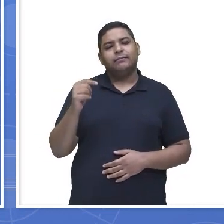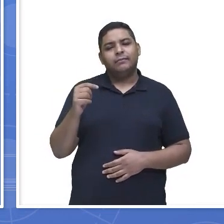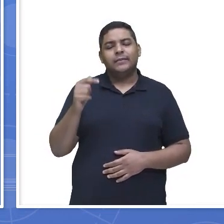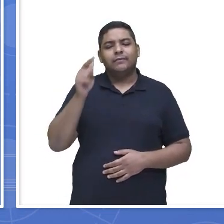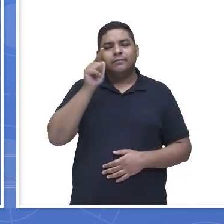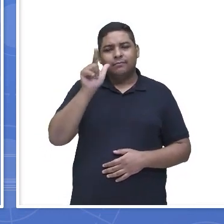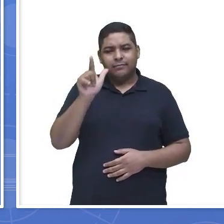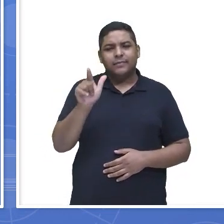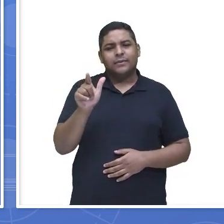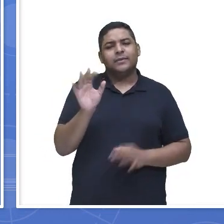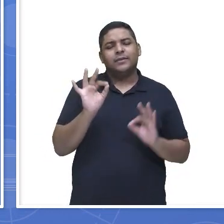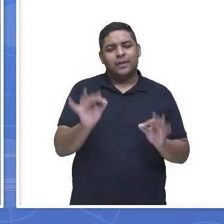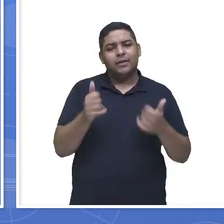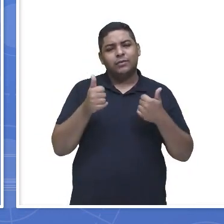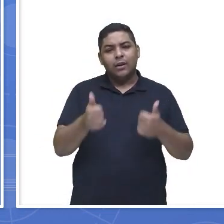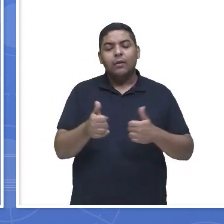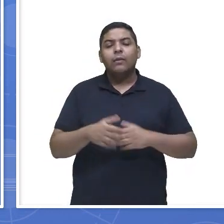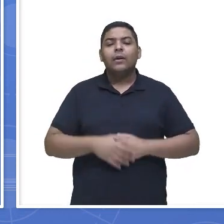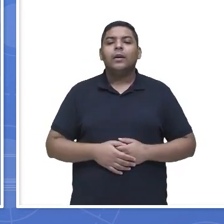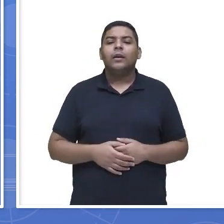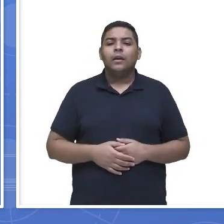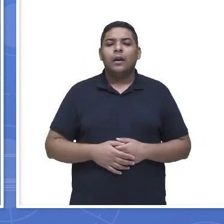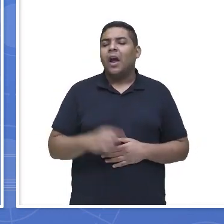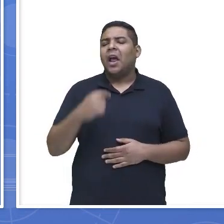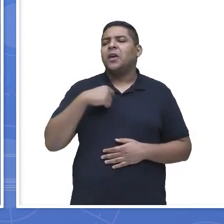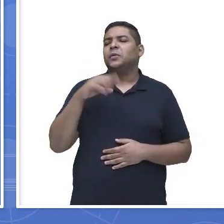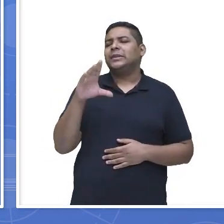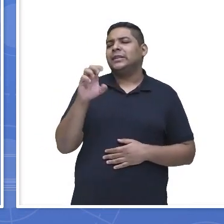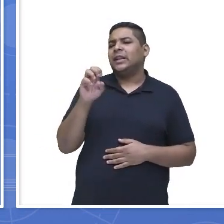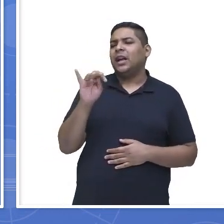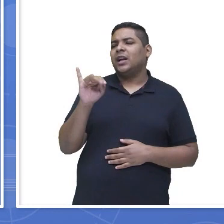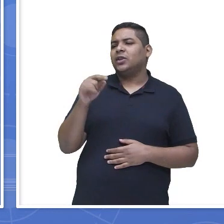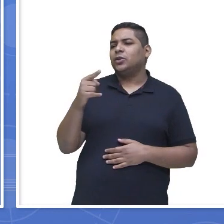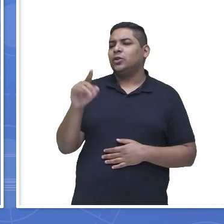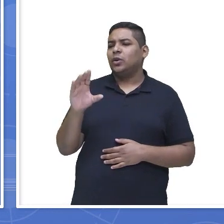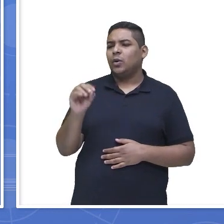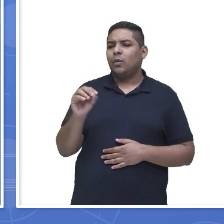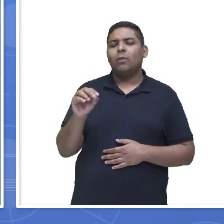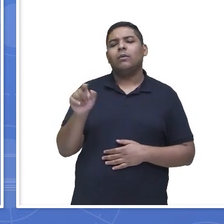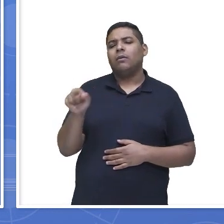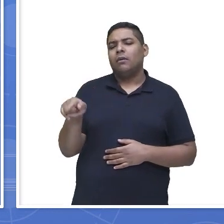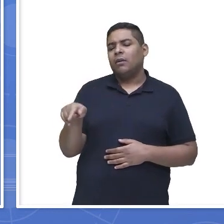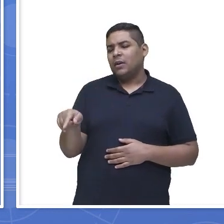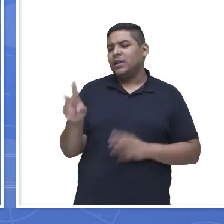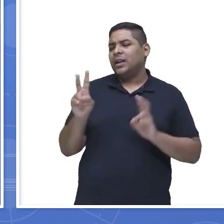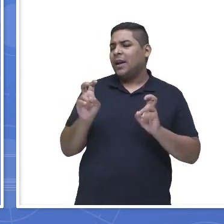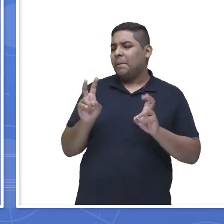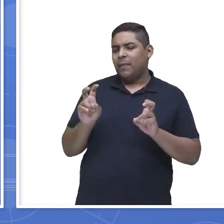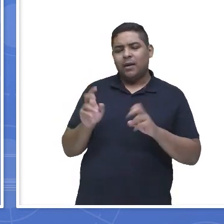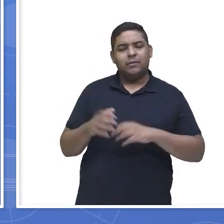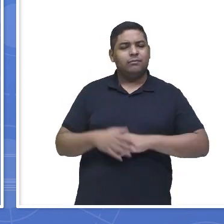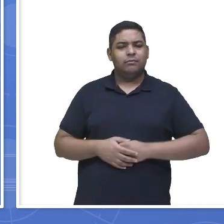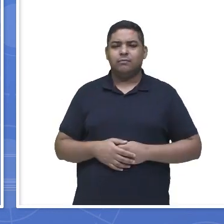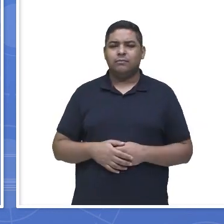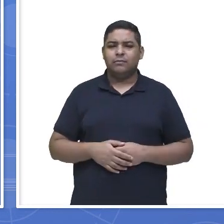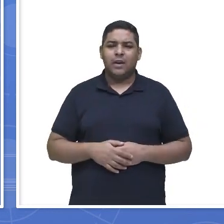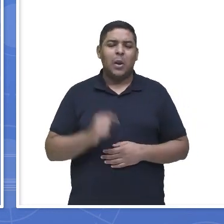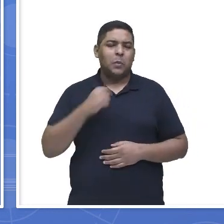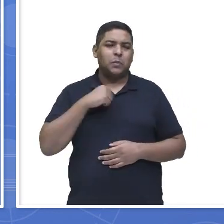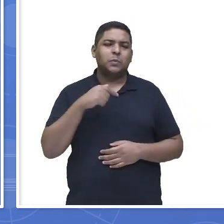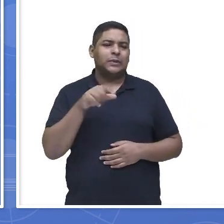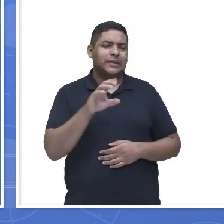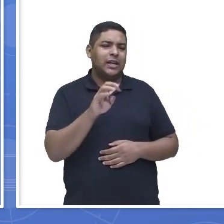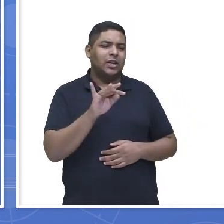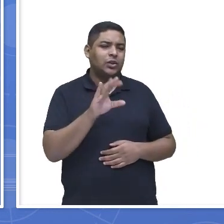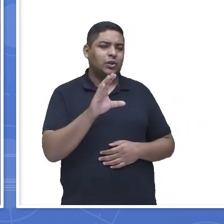vocês conversando entre vocês devem falar, eu sou cético em relação a esse assunto, né? Eu sou cético em relação a esse